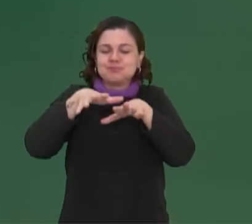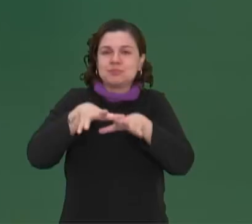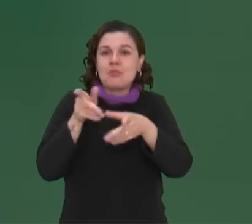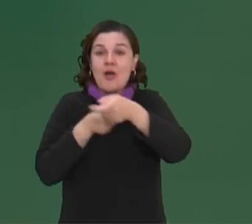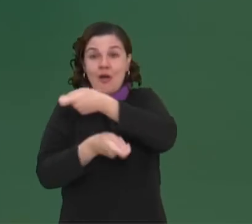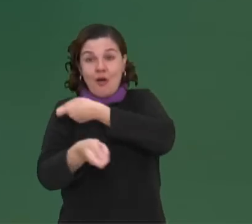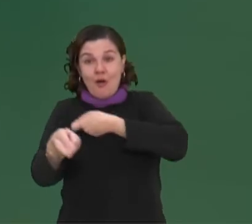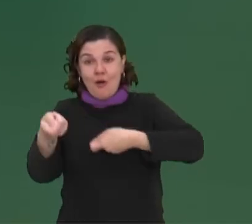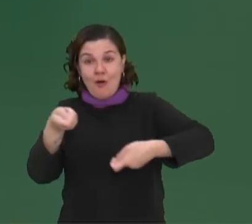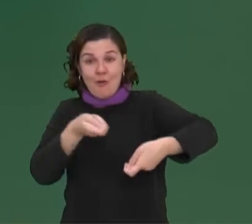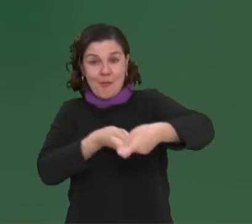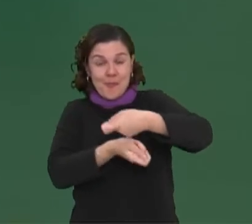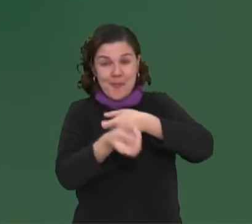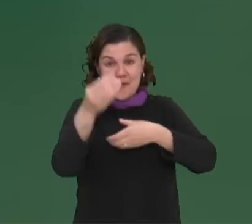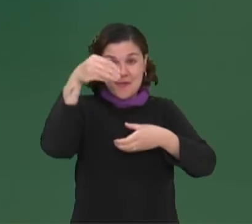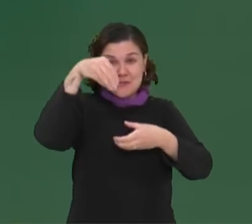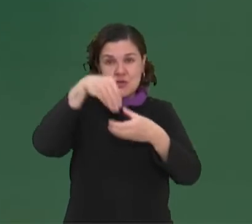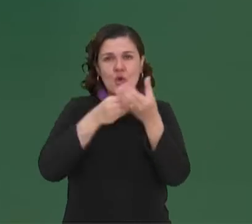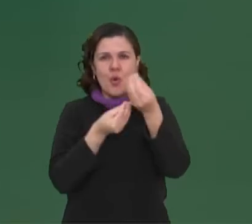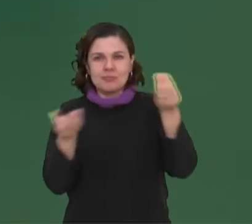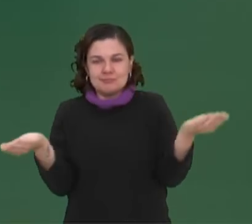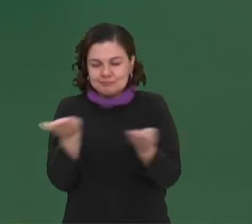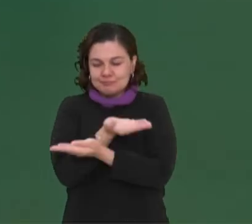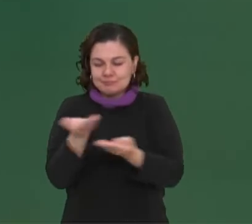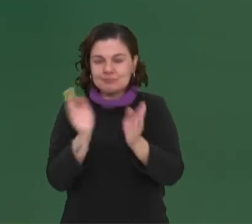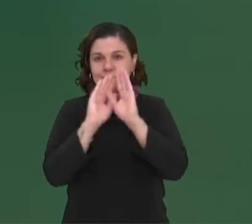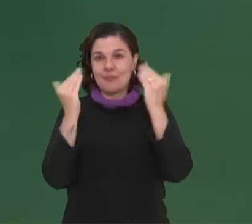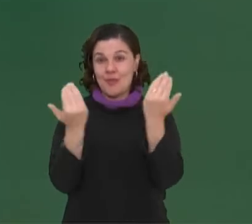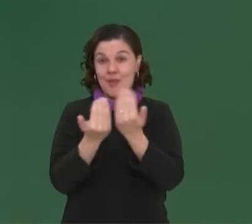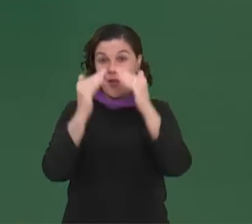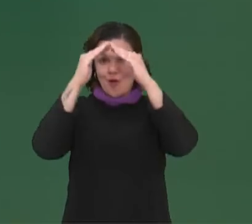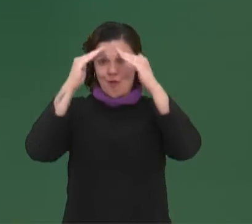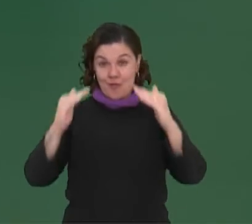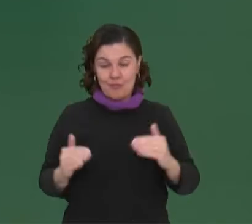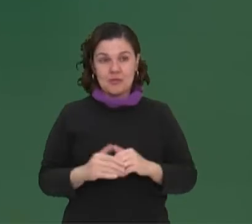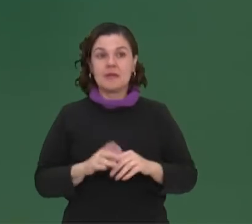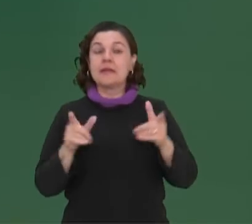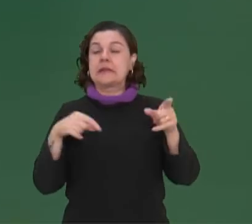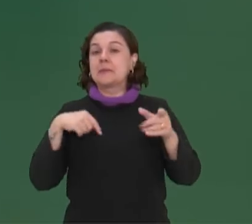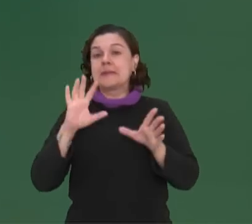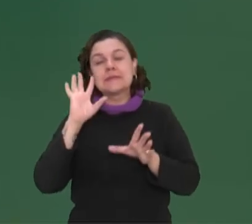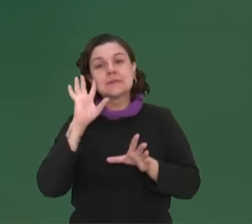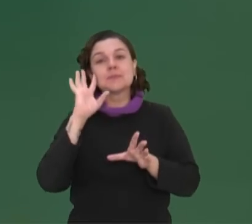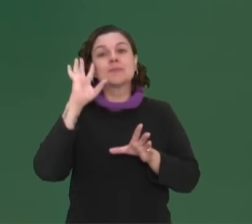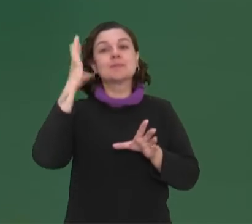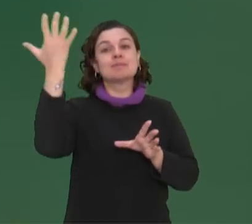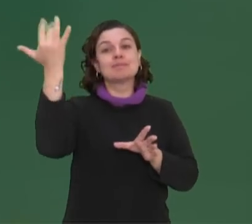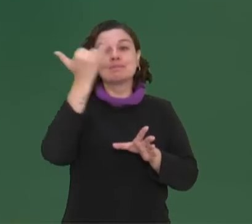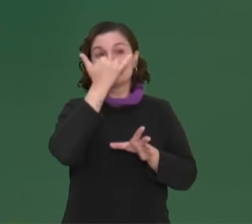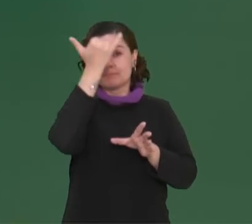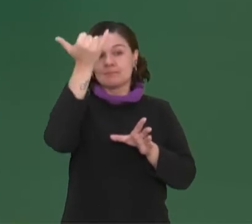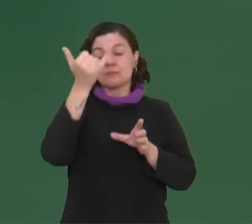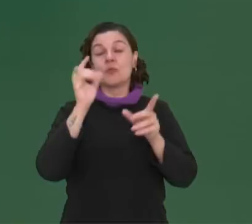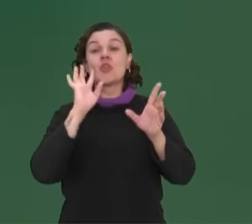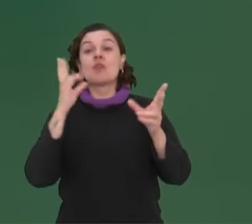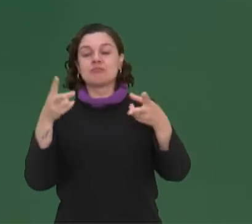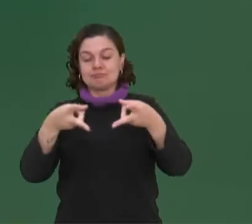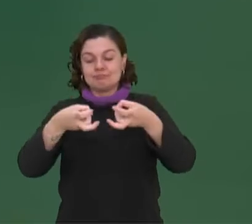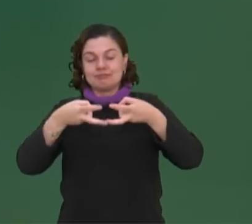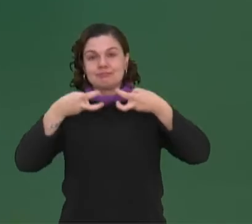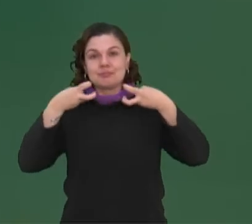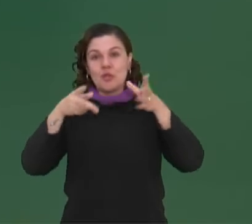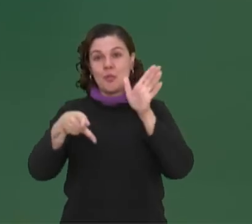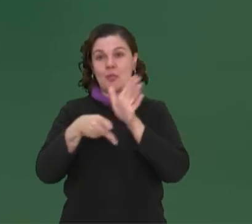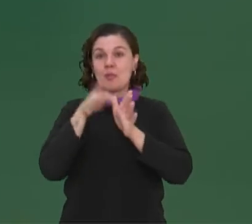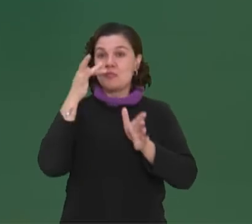do ouro. Como que o ouro ajudou a integrar essa colônia. Ainda, as consequências da exploração do ouro, tanto